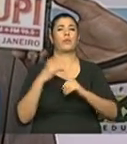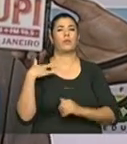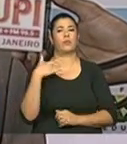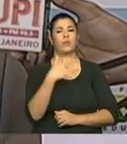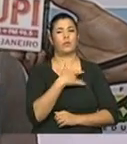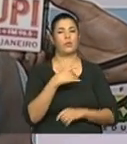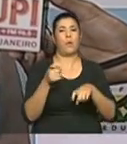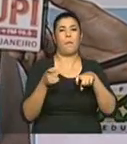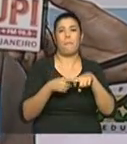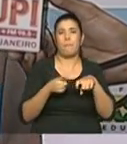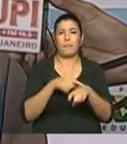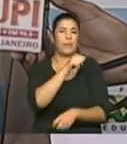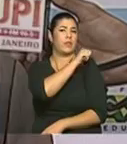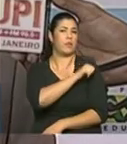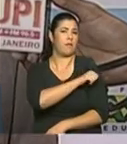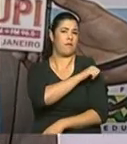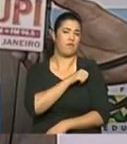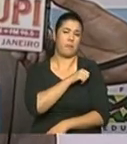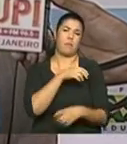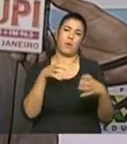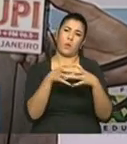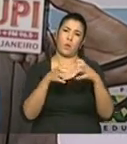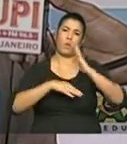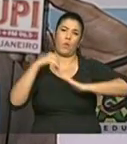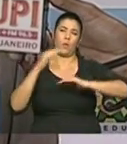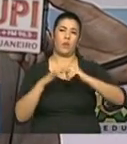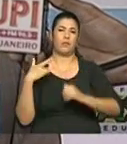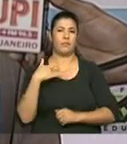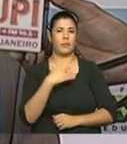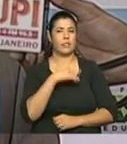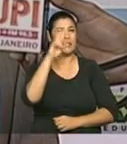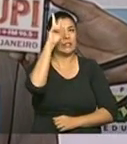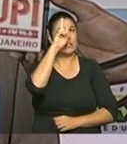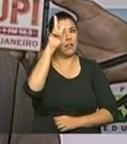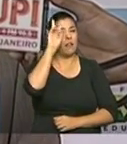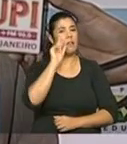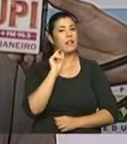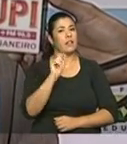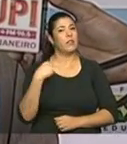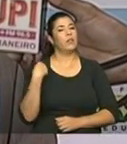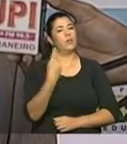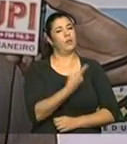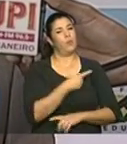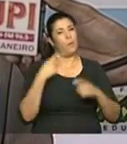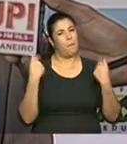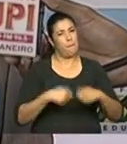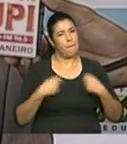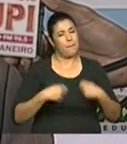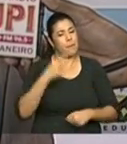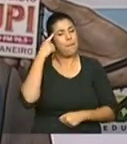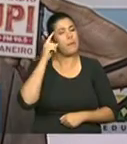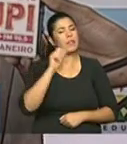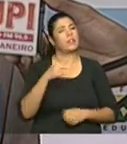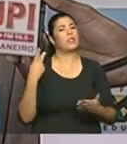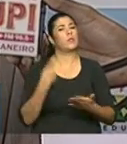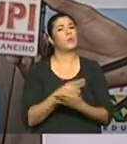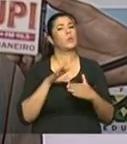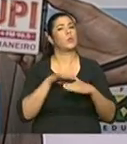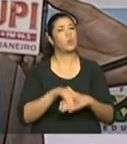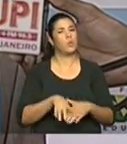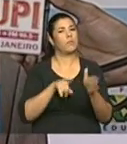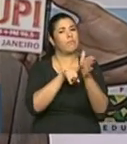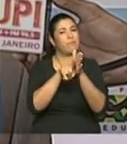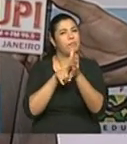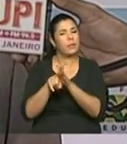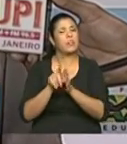médicos, enfermeiros, agentes comunitários de saúde, a lembrança, a sensibilização de que nós precisamos pensar em hanseníase para fazer